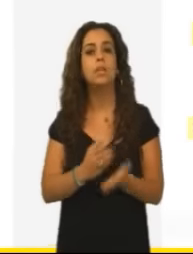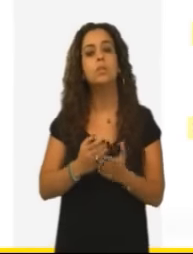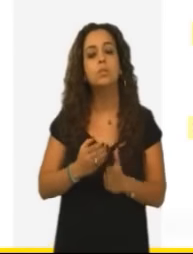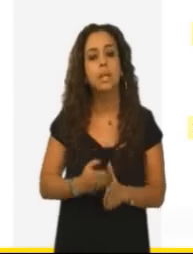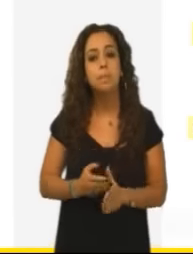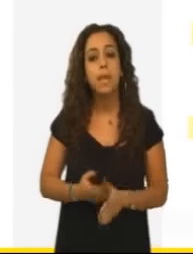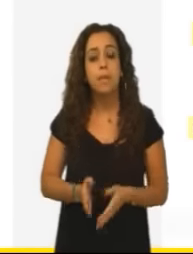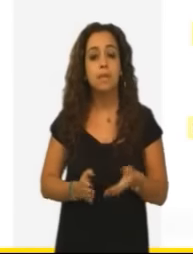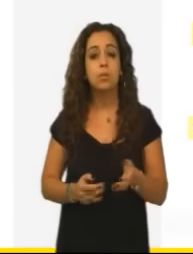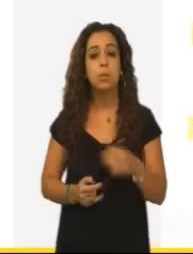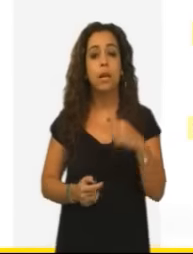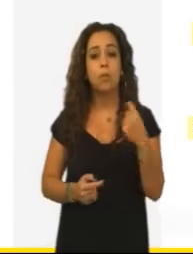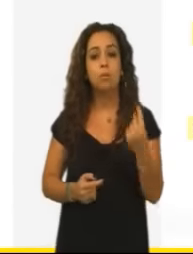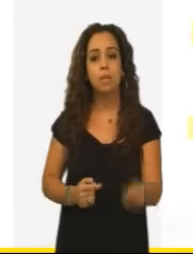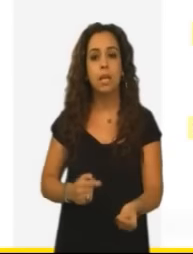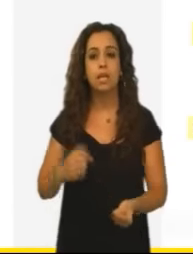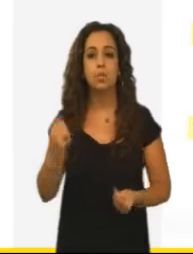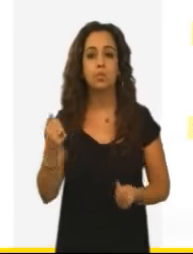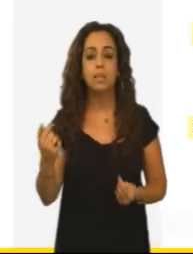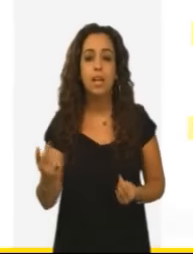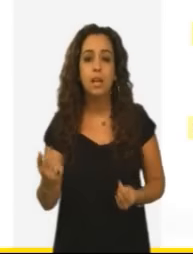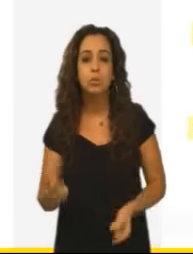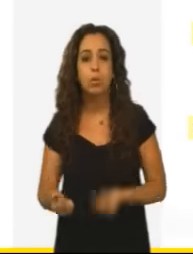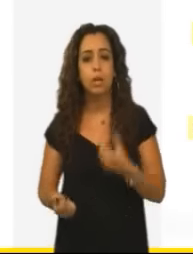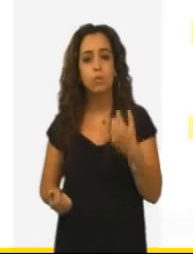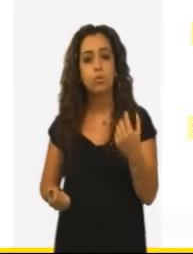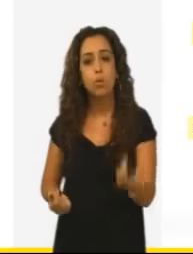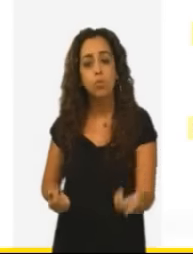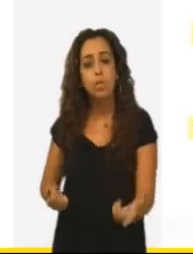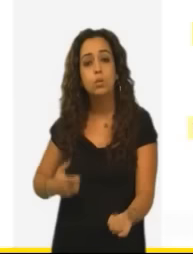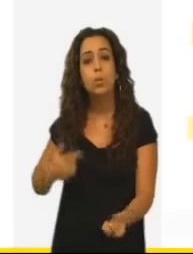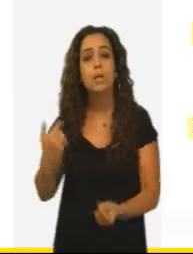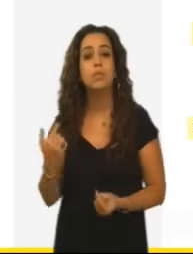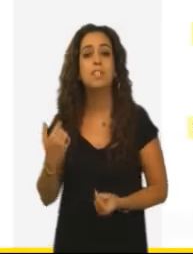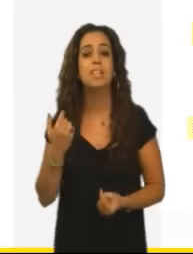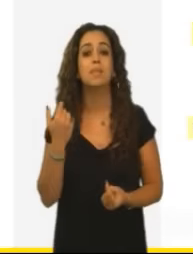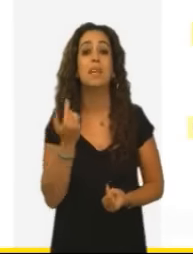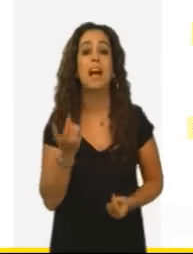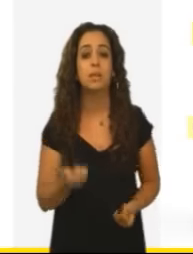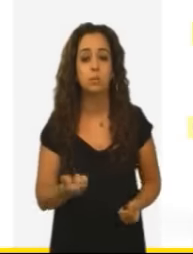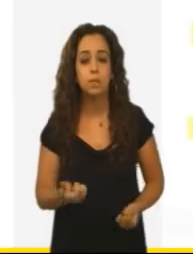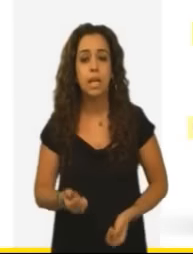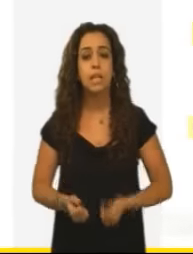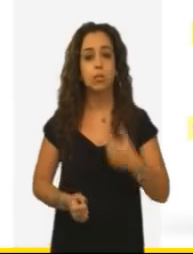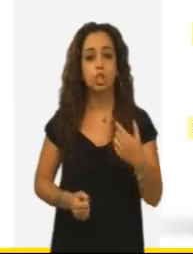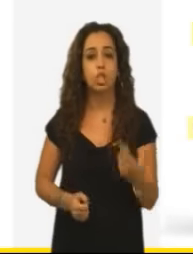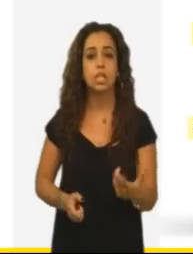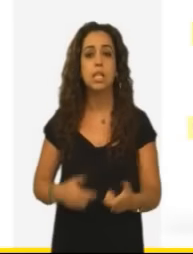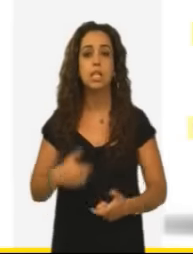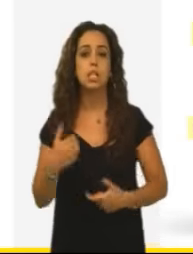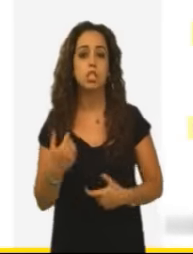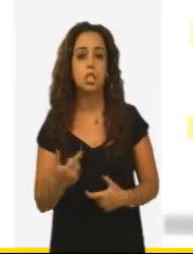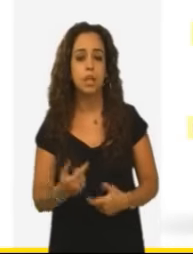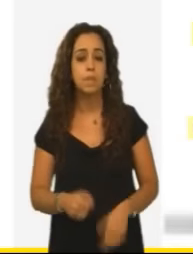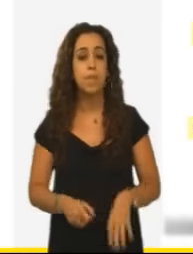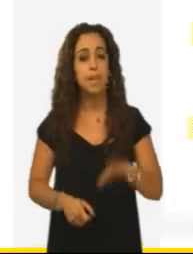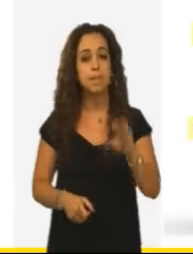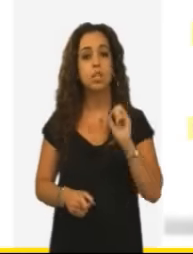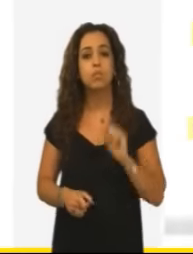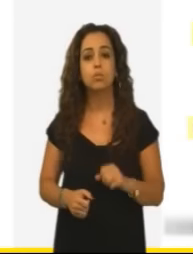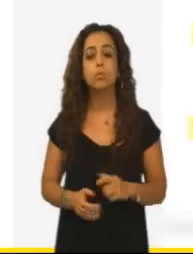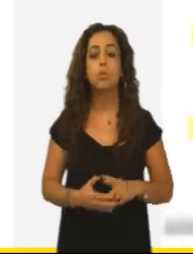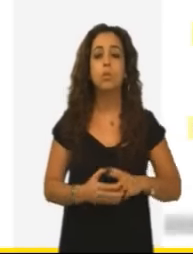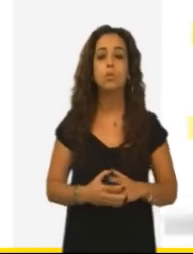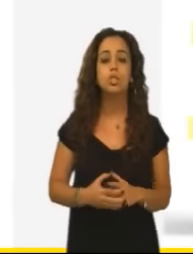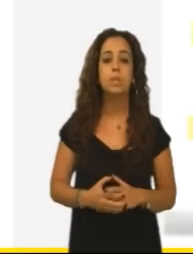o T e o D. Mas ao trocar o T e o D, eu troquei o som e troquei o significado. Então, tia e dia.